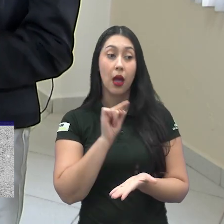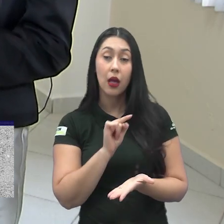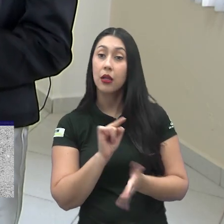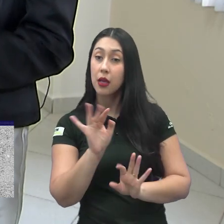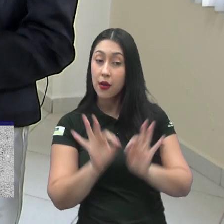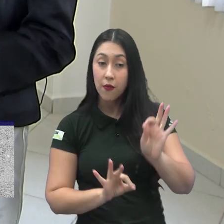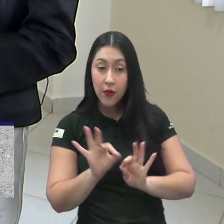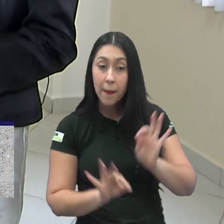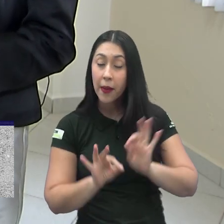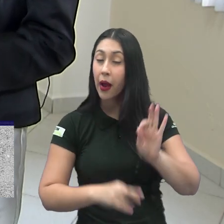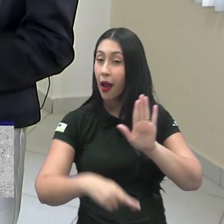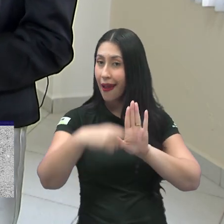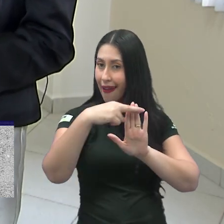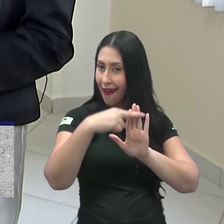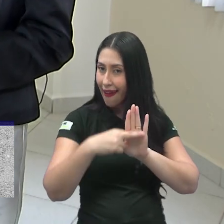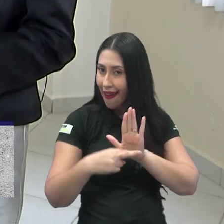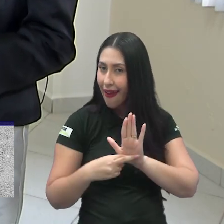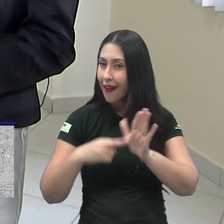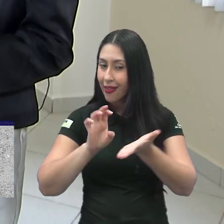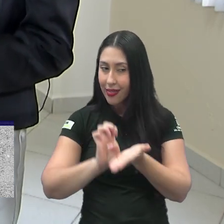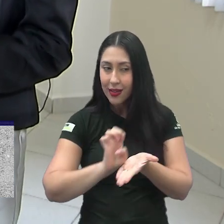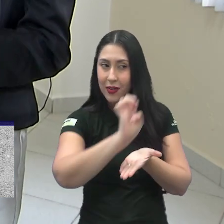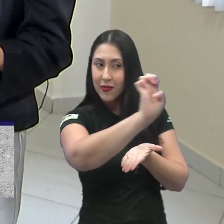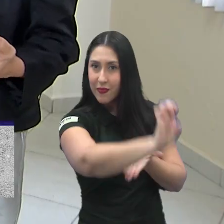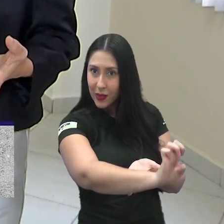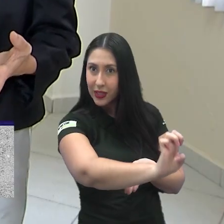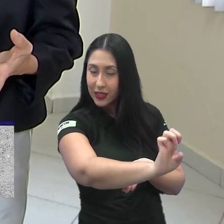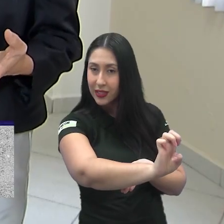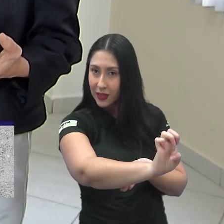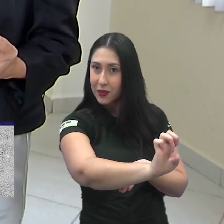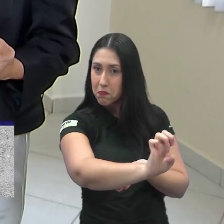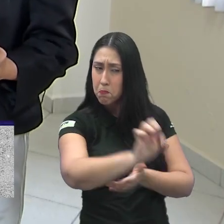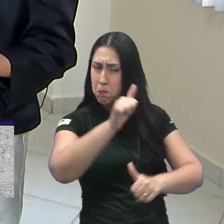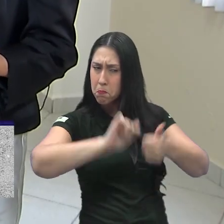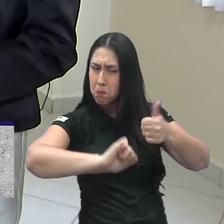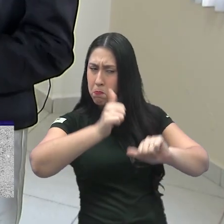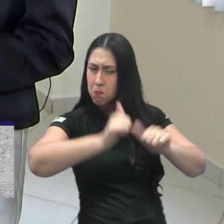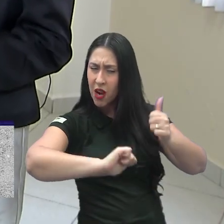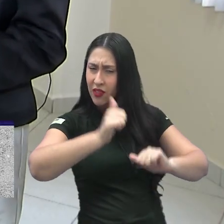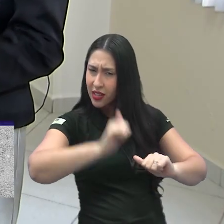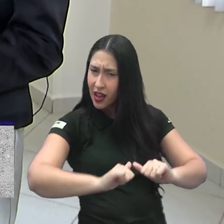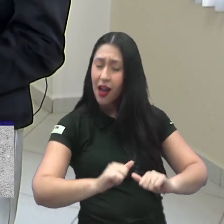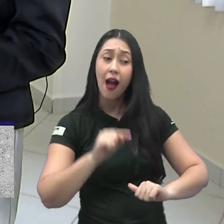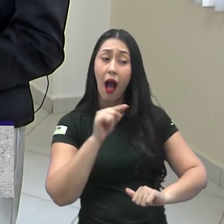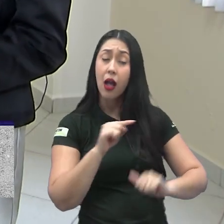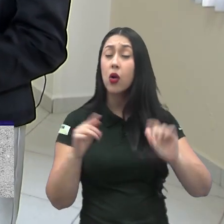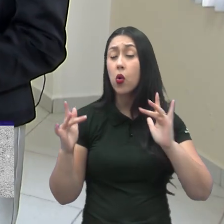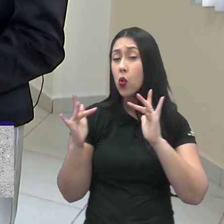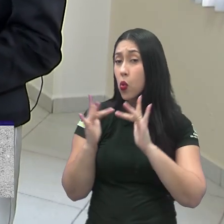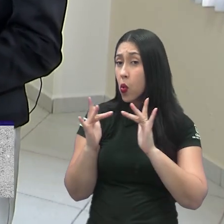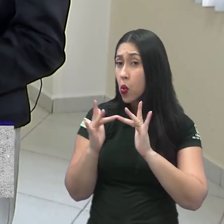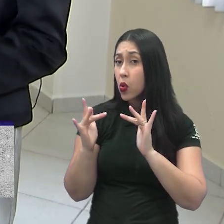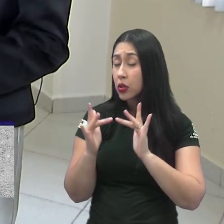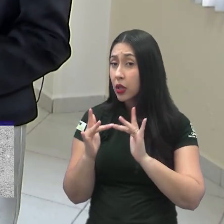vai enviar um shipping instruction para o nosso agente no exterior. O nosso agente no exterior vai